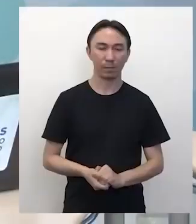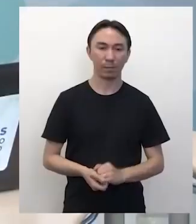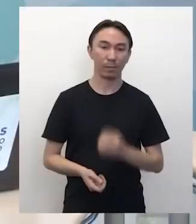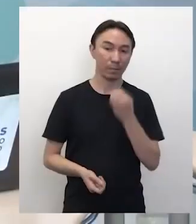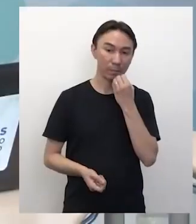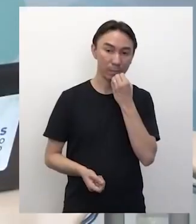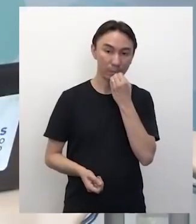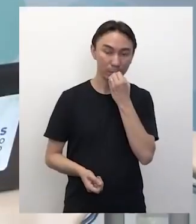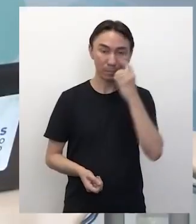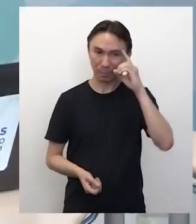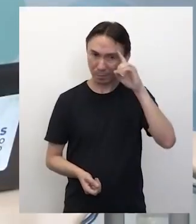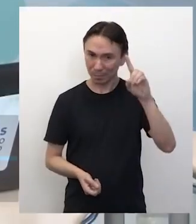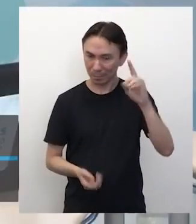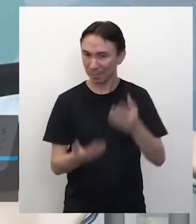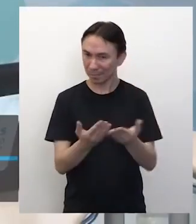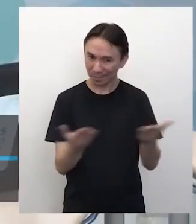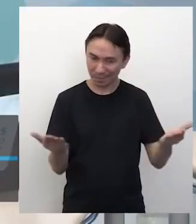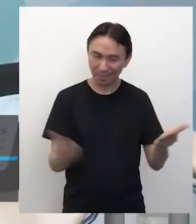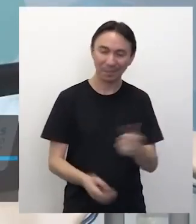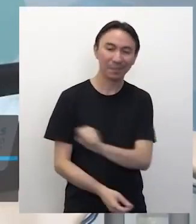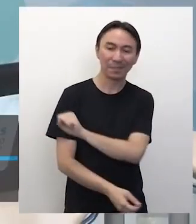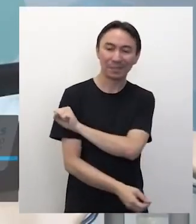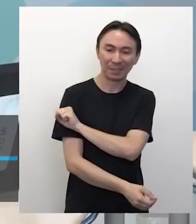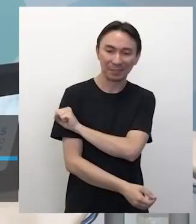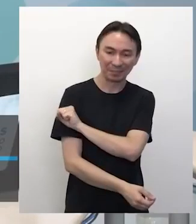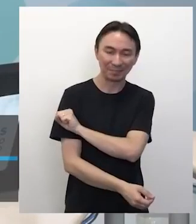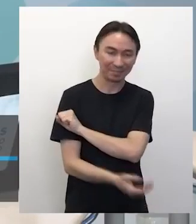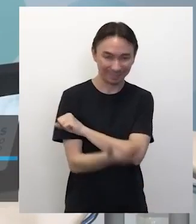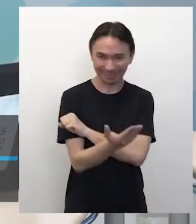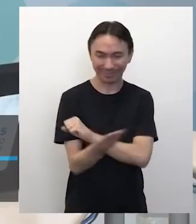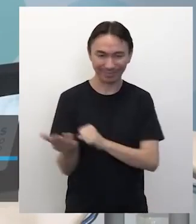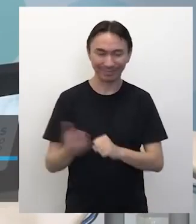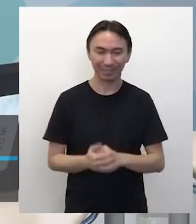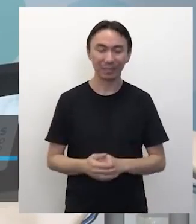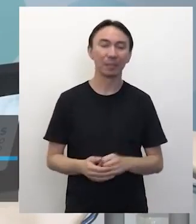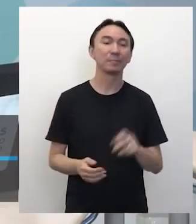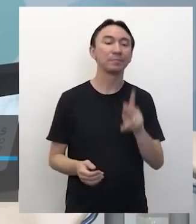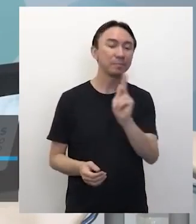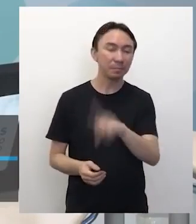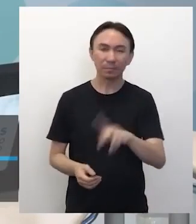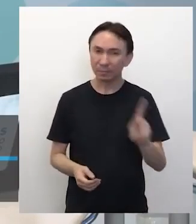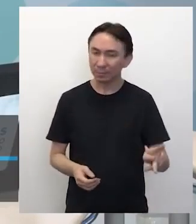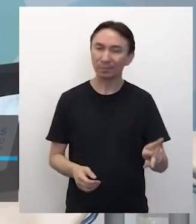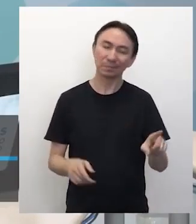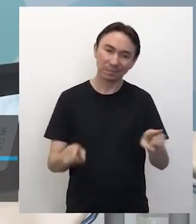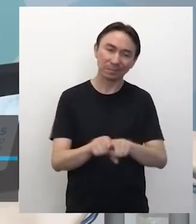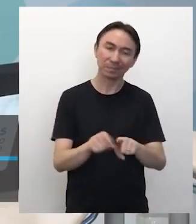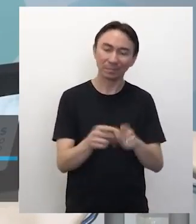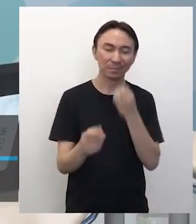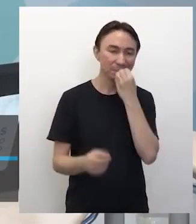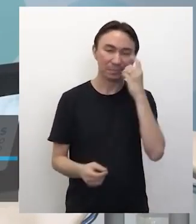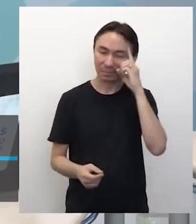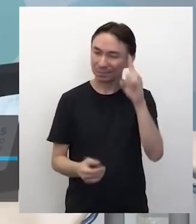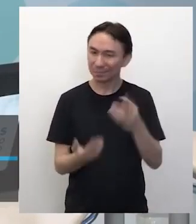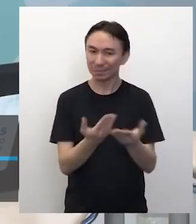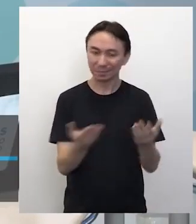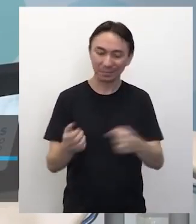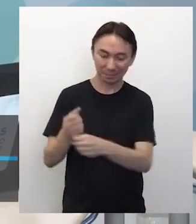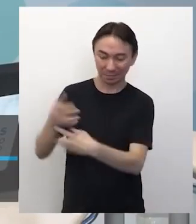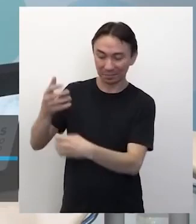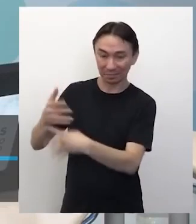Bom dia, garotada do oitavo ano. Bom dia também aos professores guerreiros e parceiros que já estão aí no